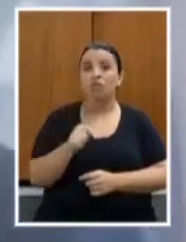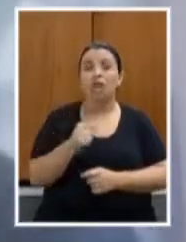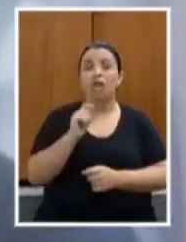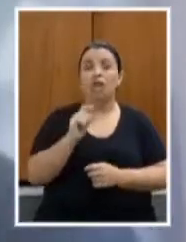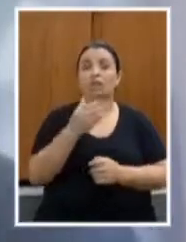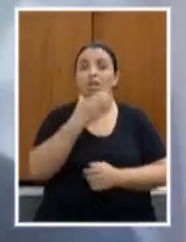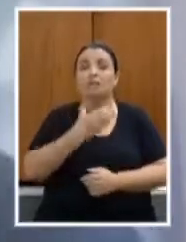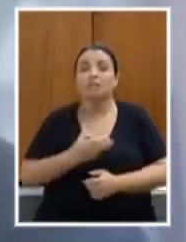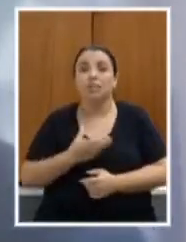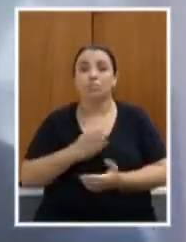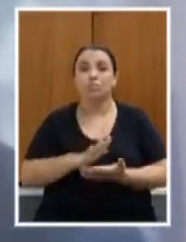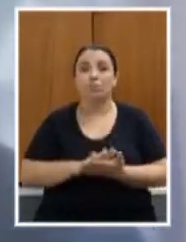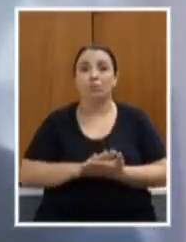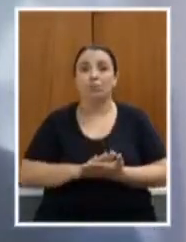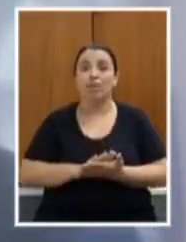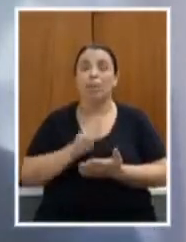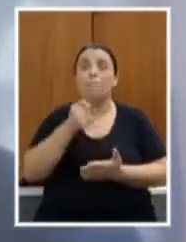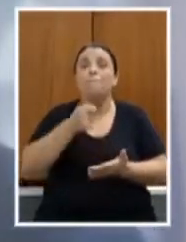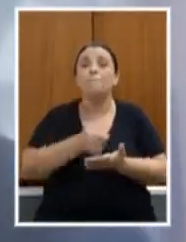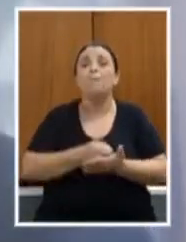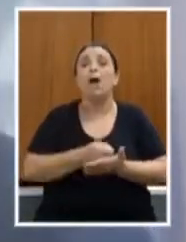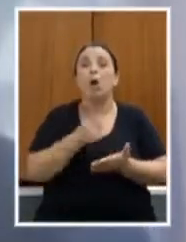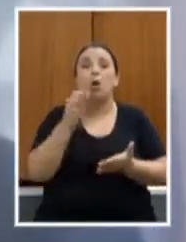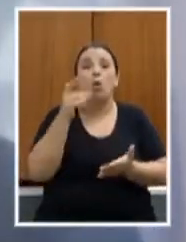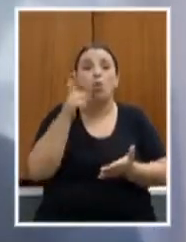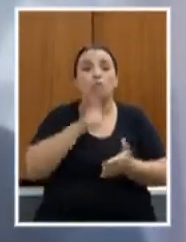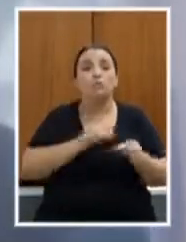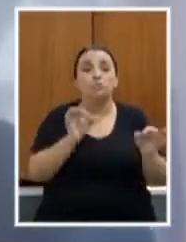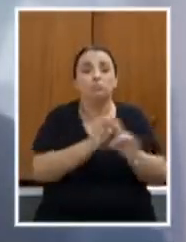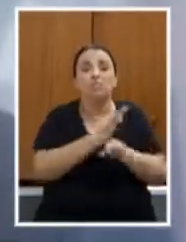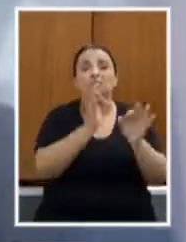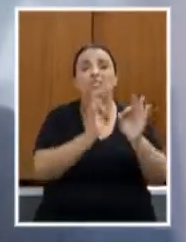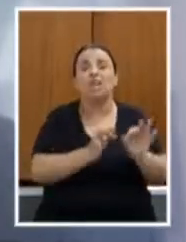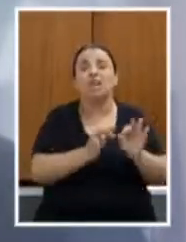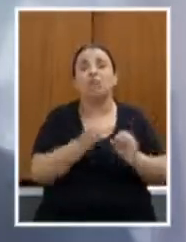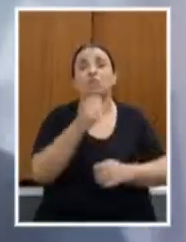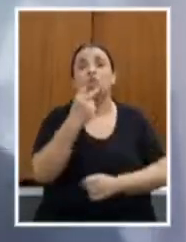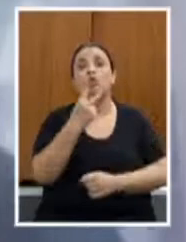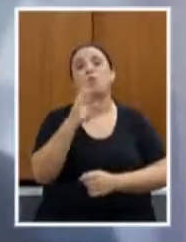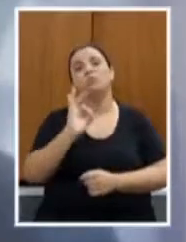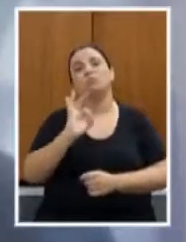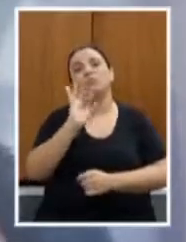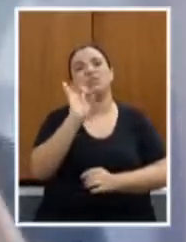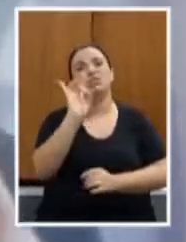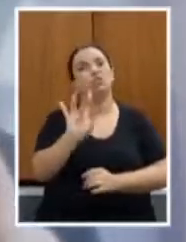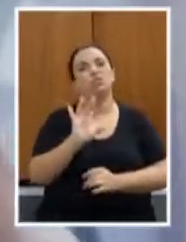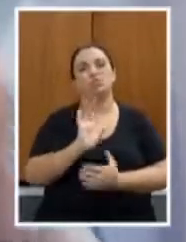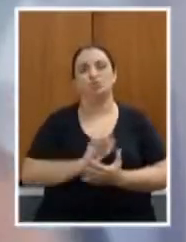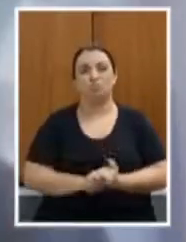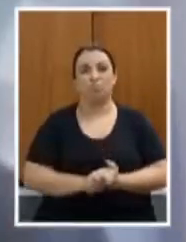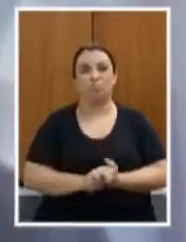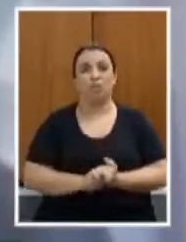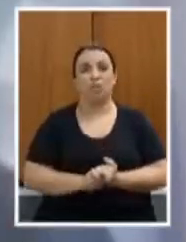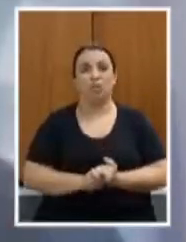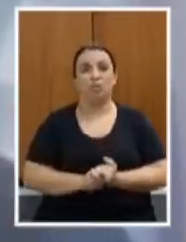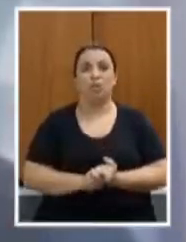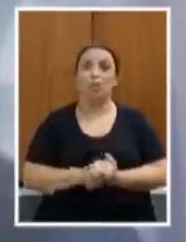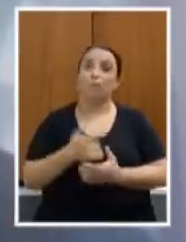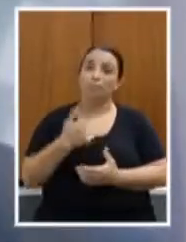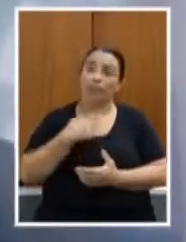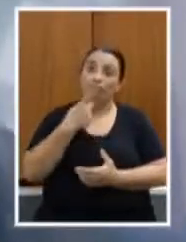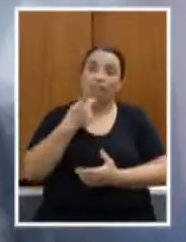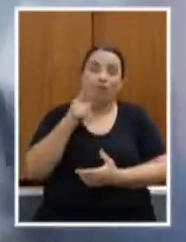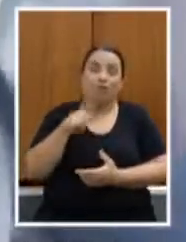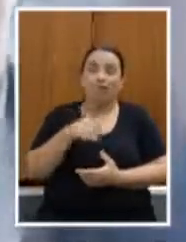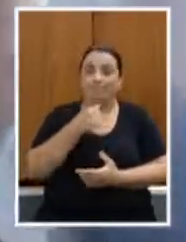2,45%. Foi pago até agora. Então, é com muita tristeza, e eu falo isso com tranquilidade, senhor presidente, porque todos